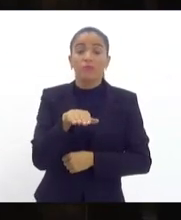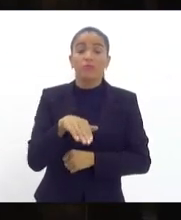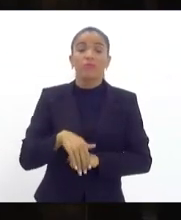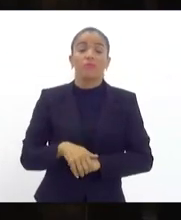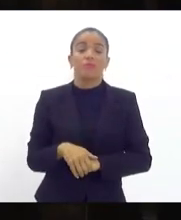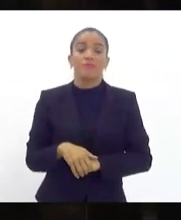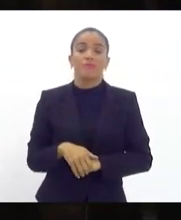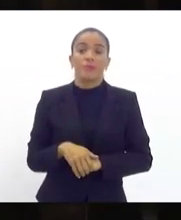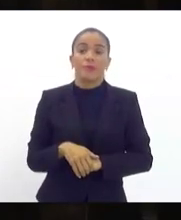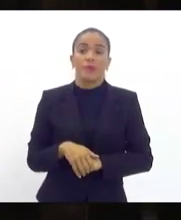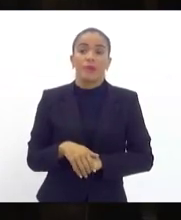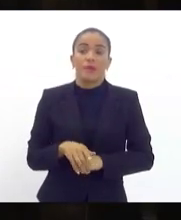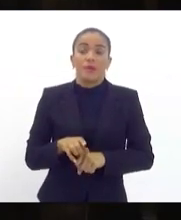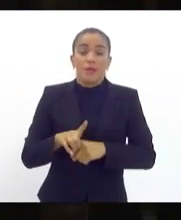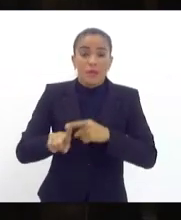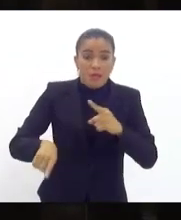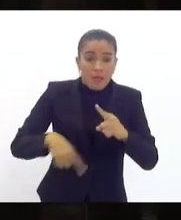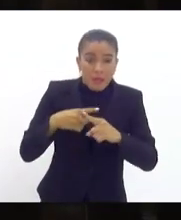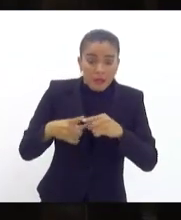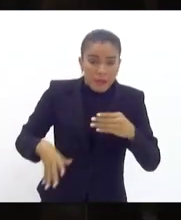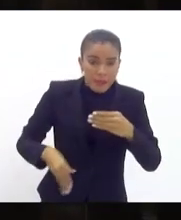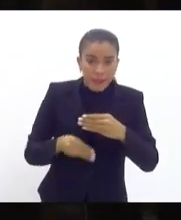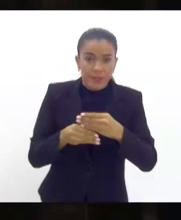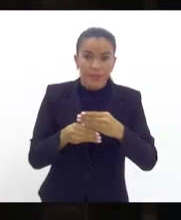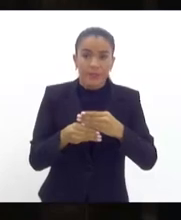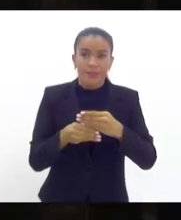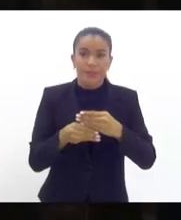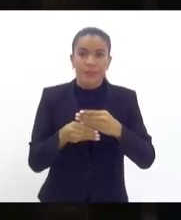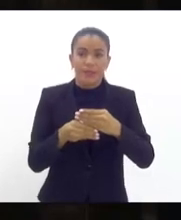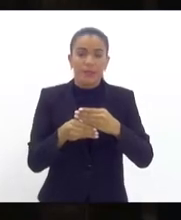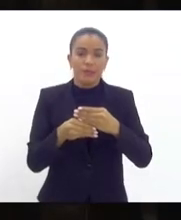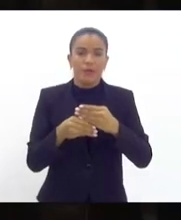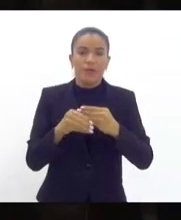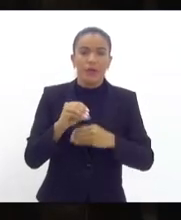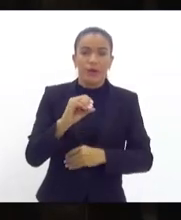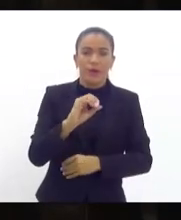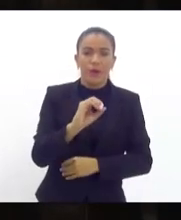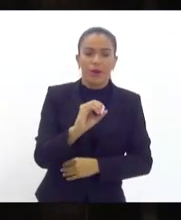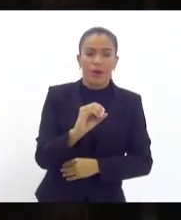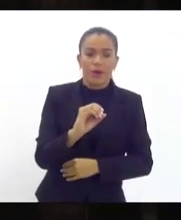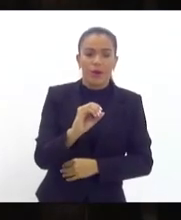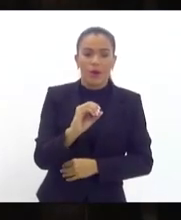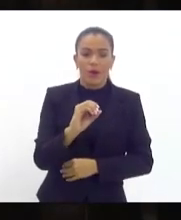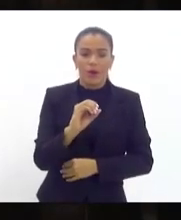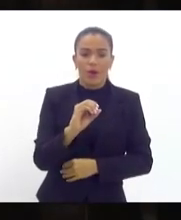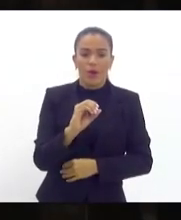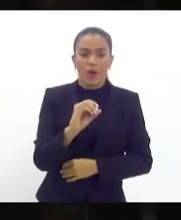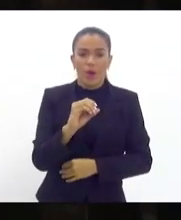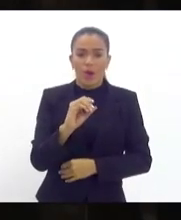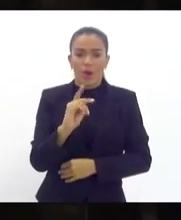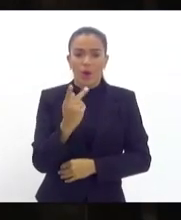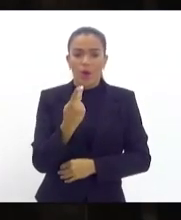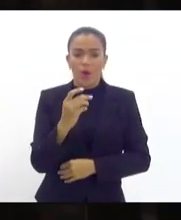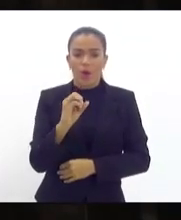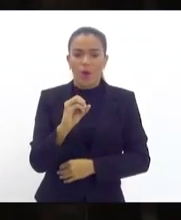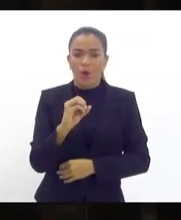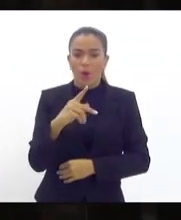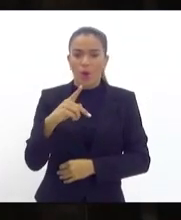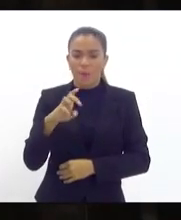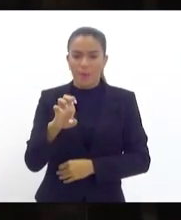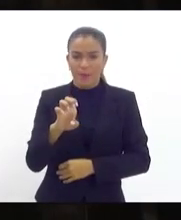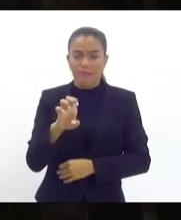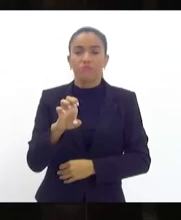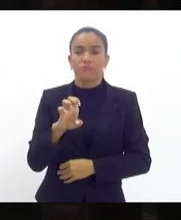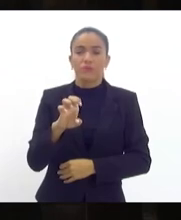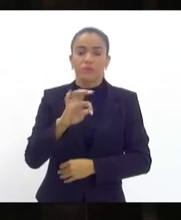e junto a isso também teve ao opt Tijuca com mais a primeira Open da prefeitura da guarda municipal com